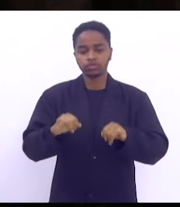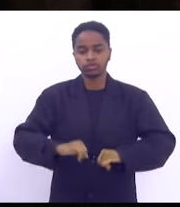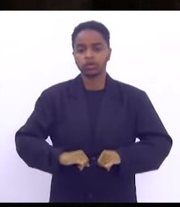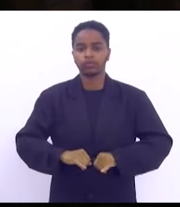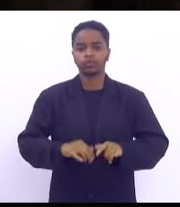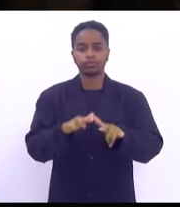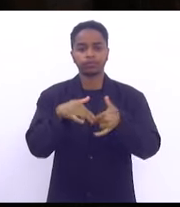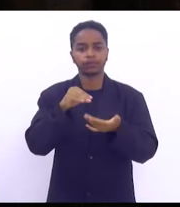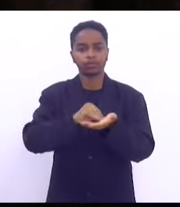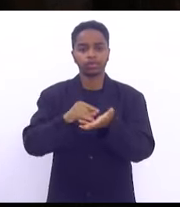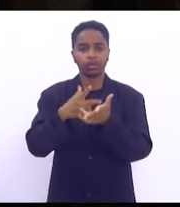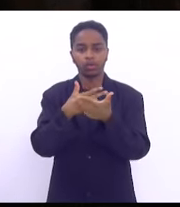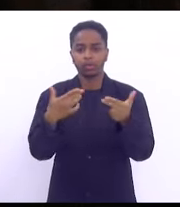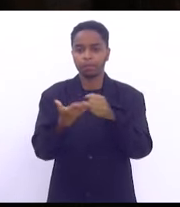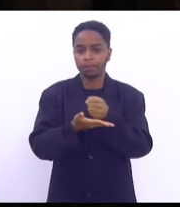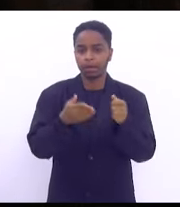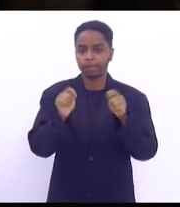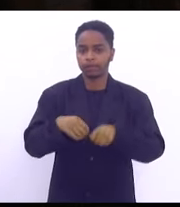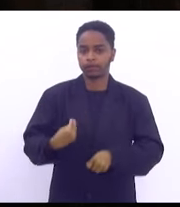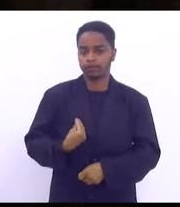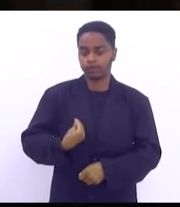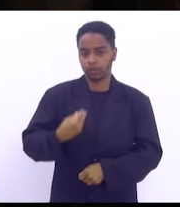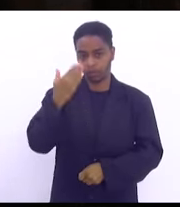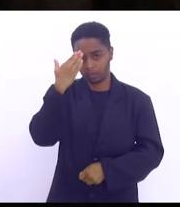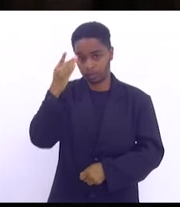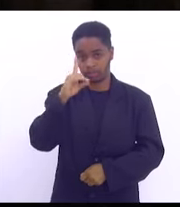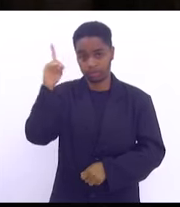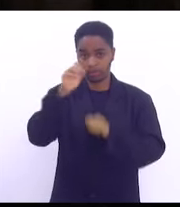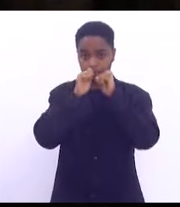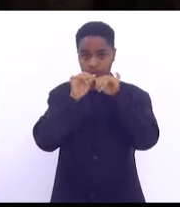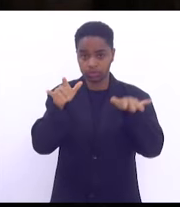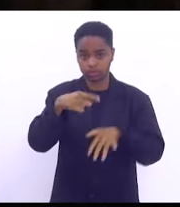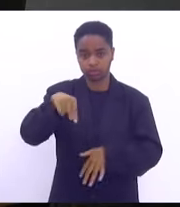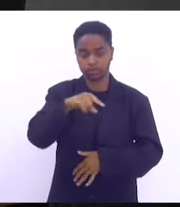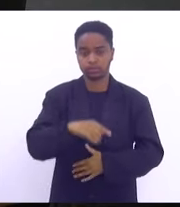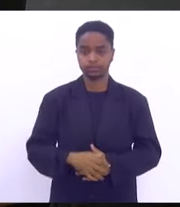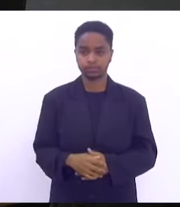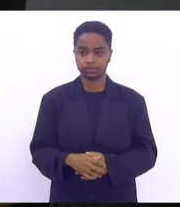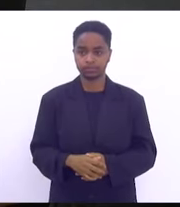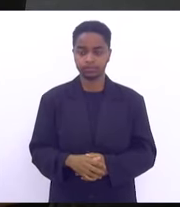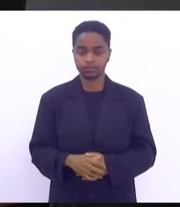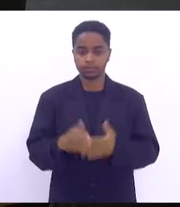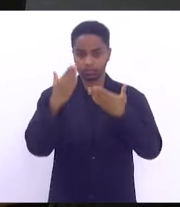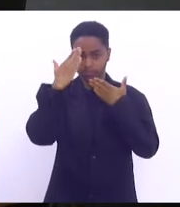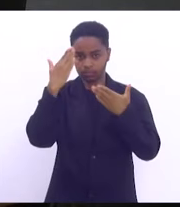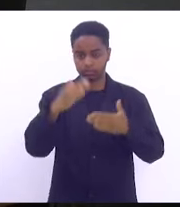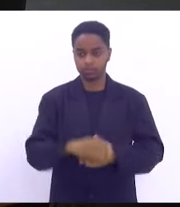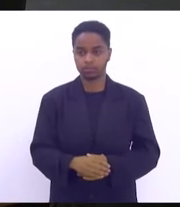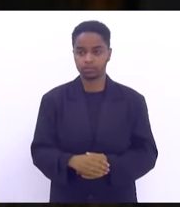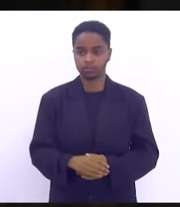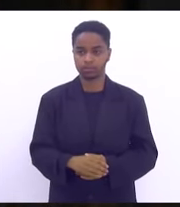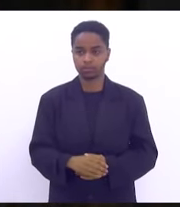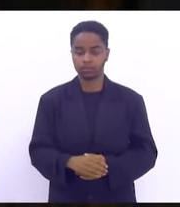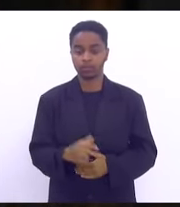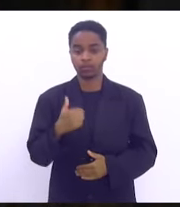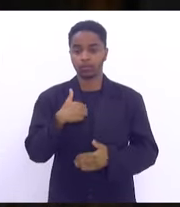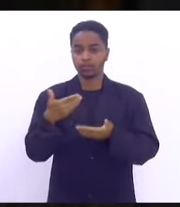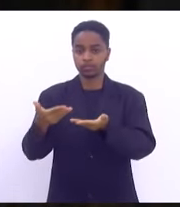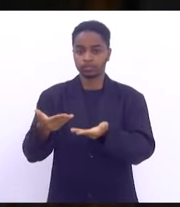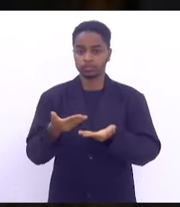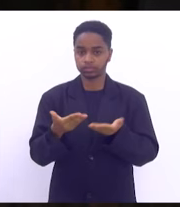e básico para viver. Muito obrigado, que Deus abençoe cada um dos senhores. Muito obrigado. Eu vou